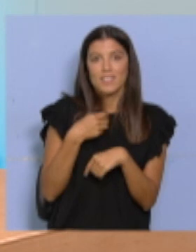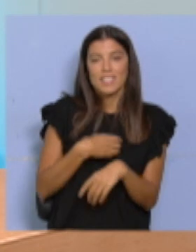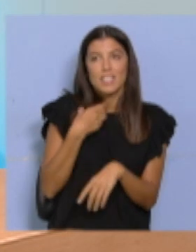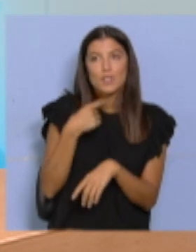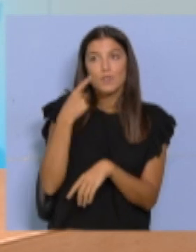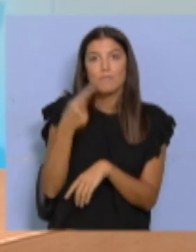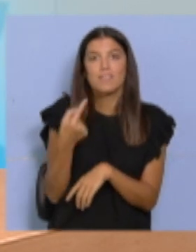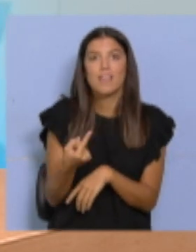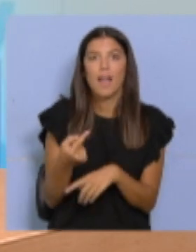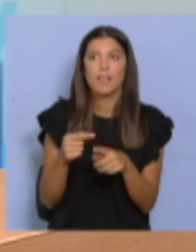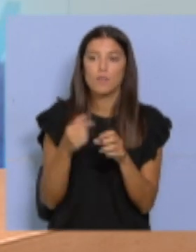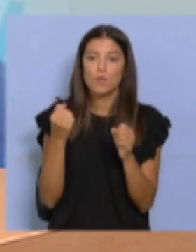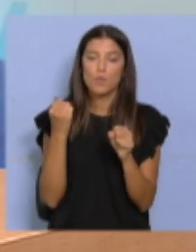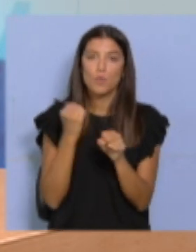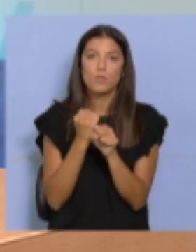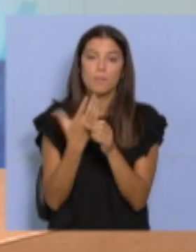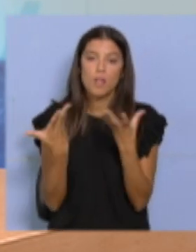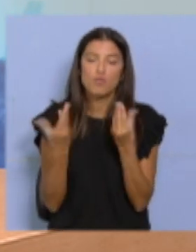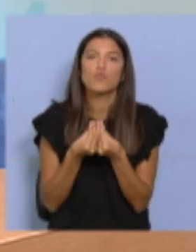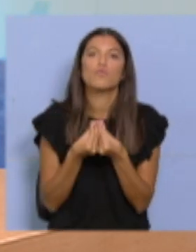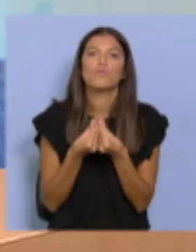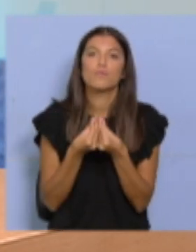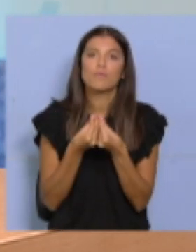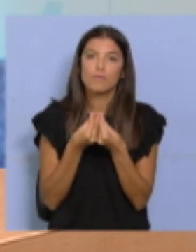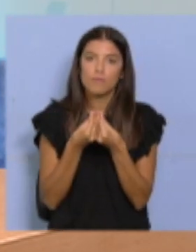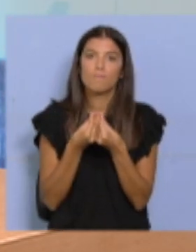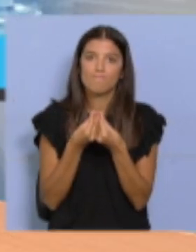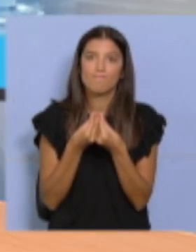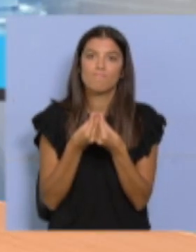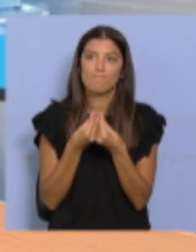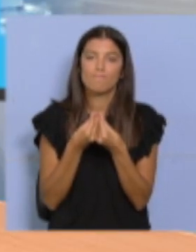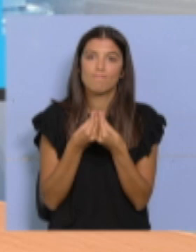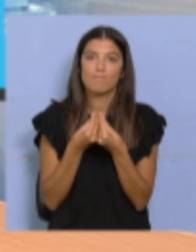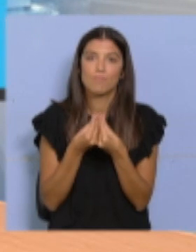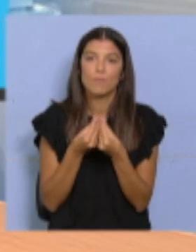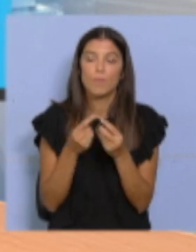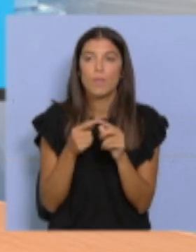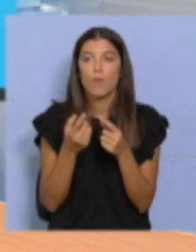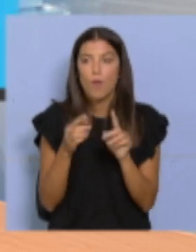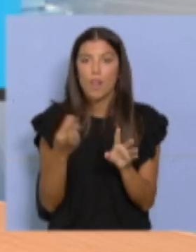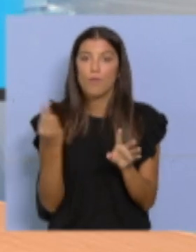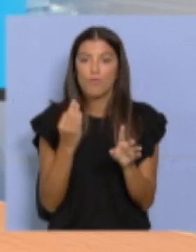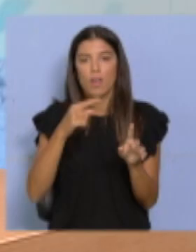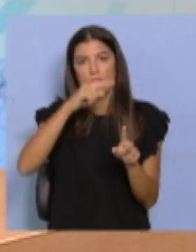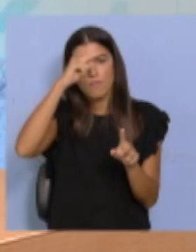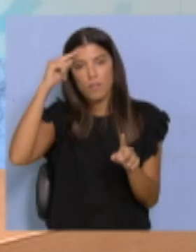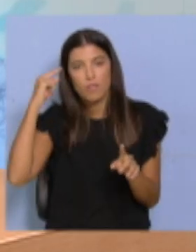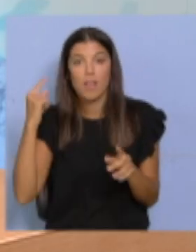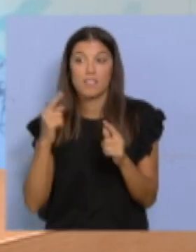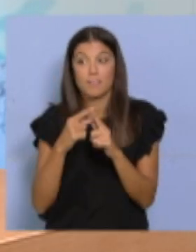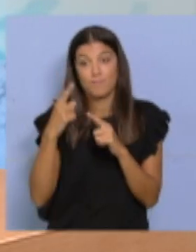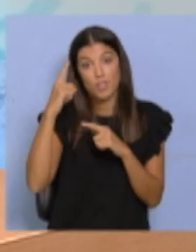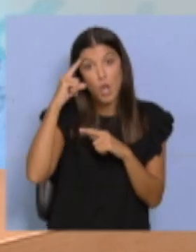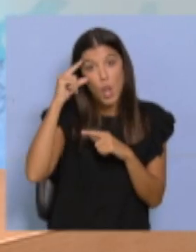trabalho feito em comunhão, apesar das dificuldades. Entre vários missionários. Exatamente. Apesar das dificuldades, das distâncias, que